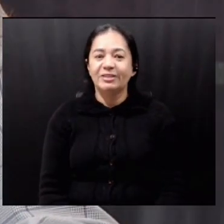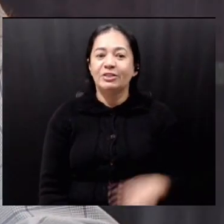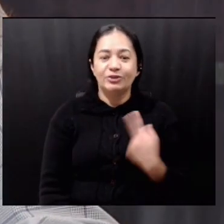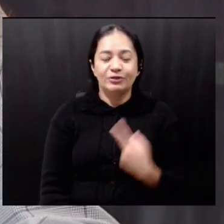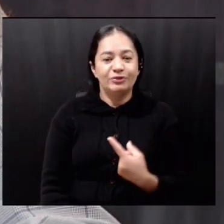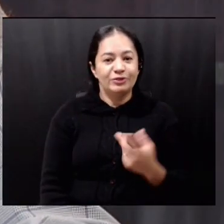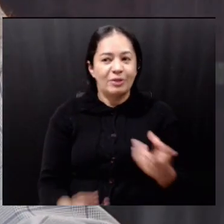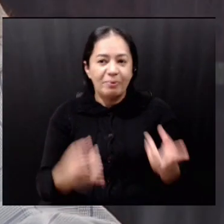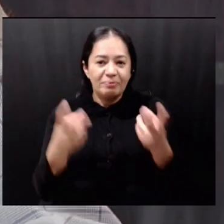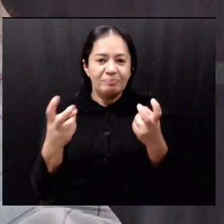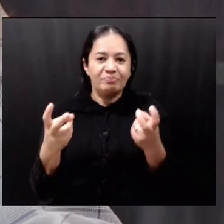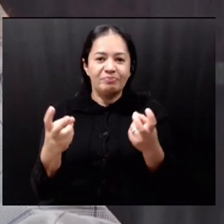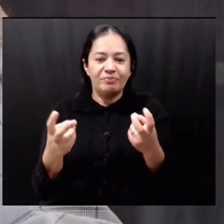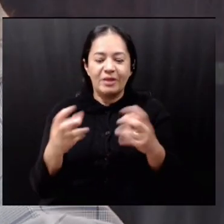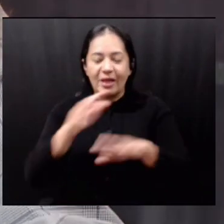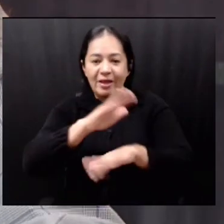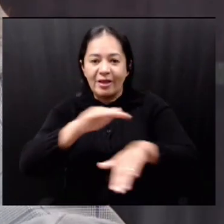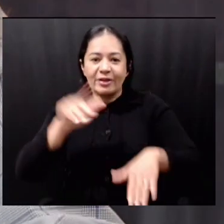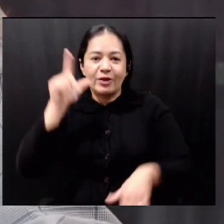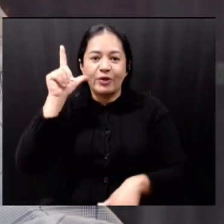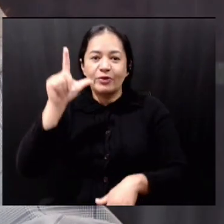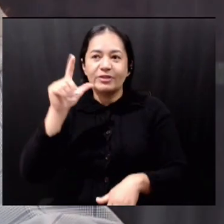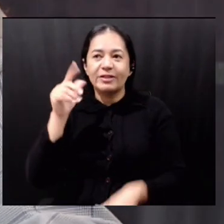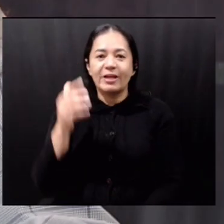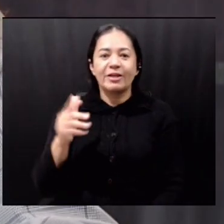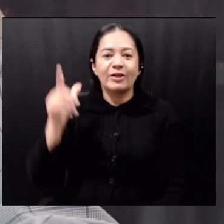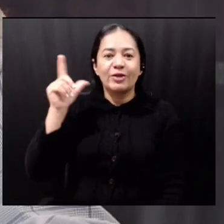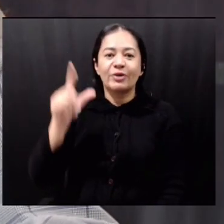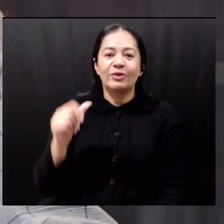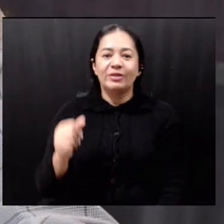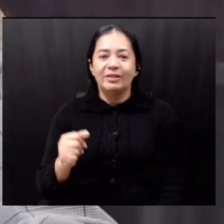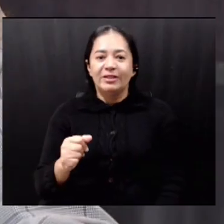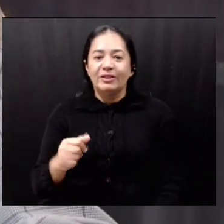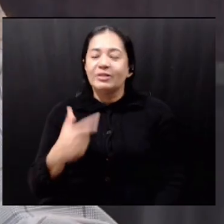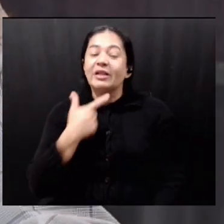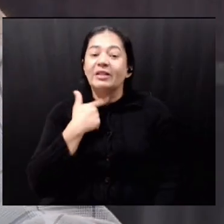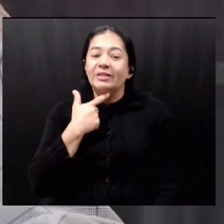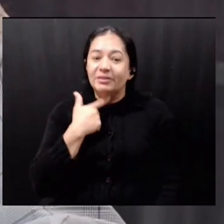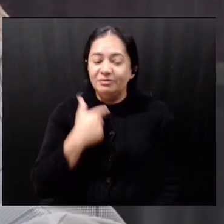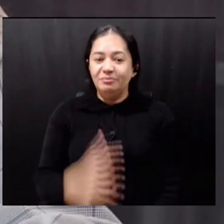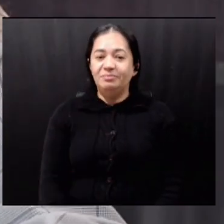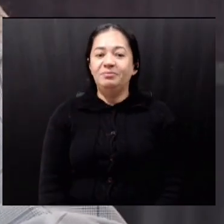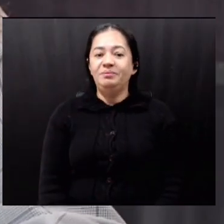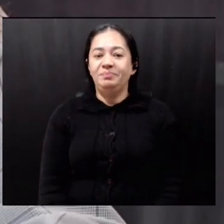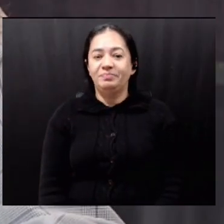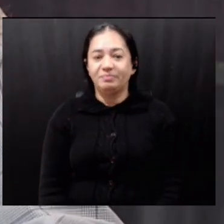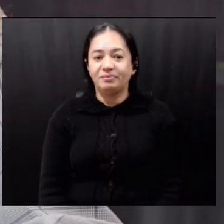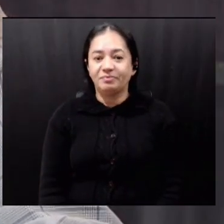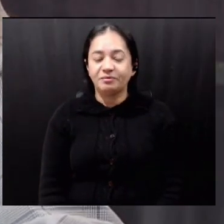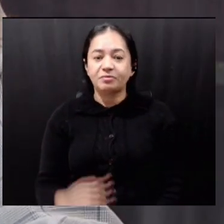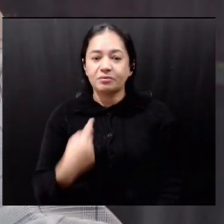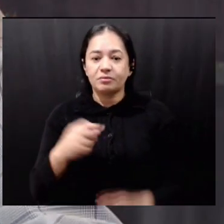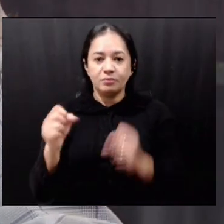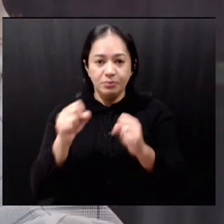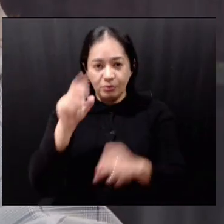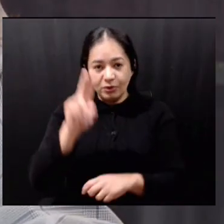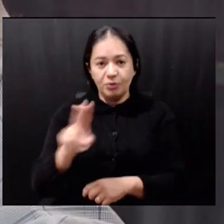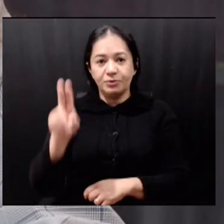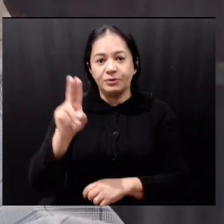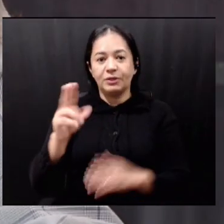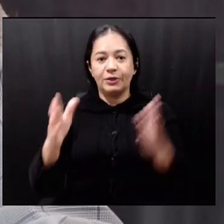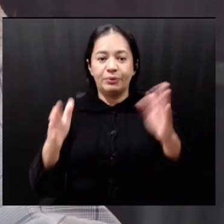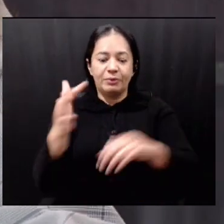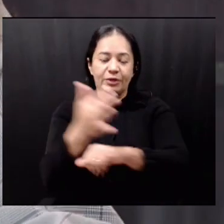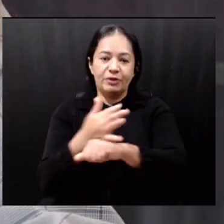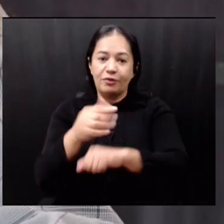a criança conseguir conquistar aquilo que ela deseja, né? Tem muito isso também. Aham. Então, e a gente pode usar isso bastante nas férias, né? Então você quer